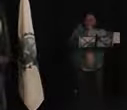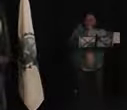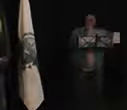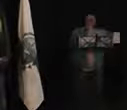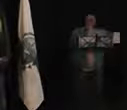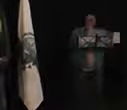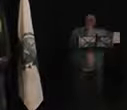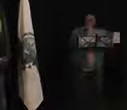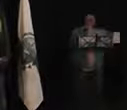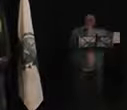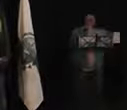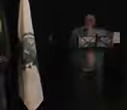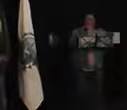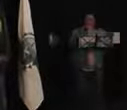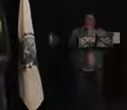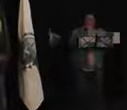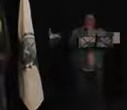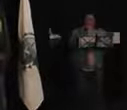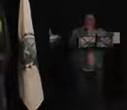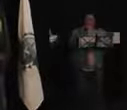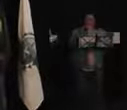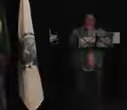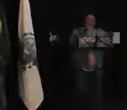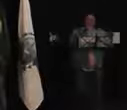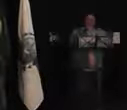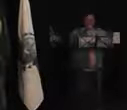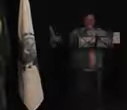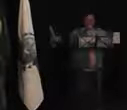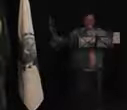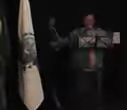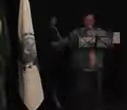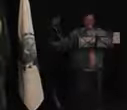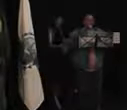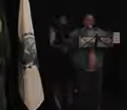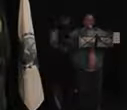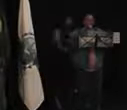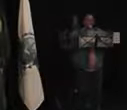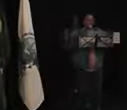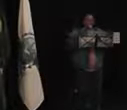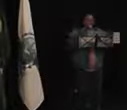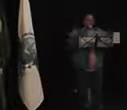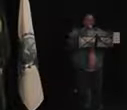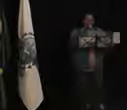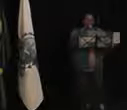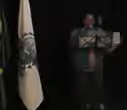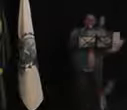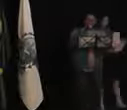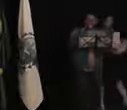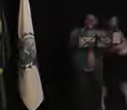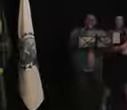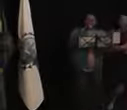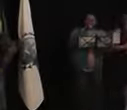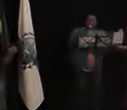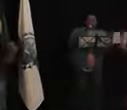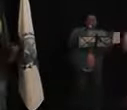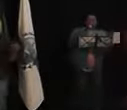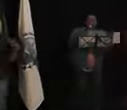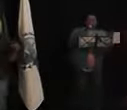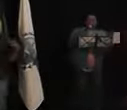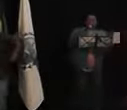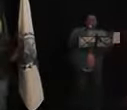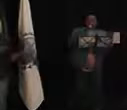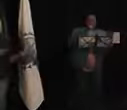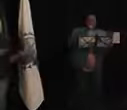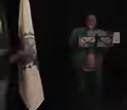também é integrante da Divisão de Educação Inclusiva, para entregar uma lembrança do